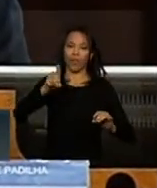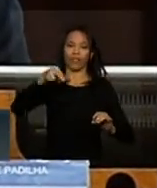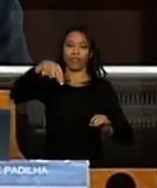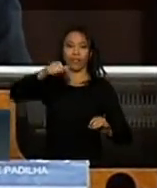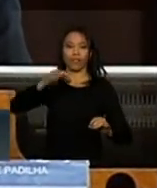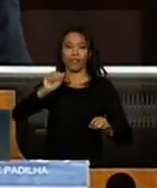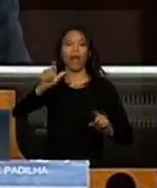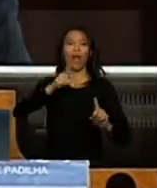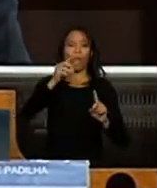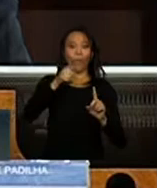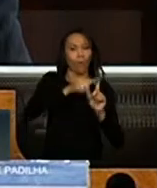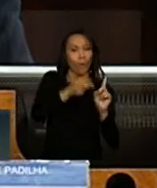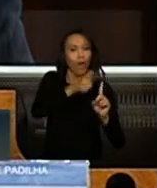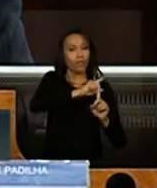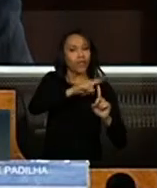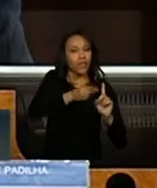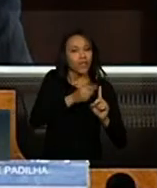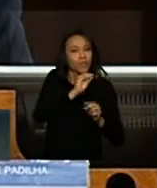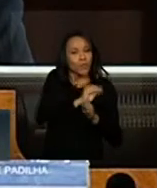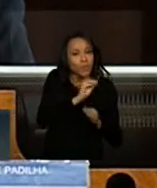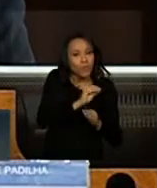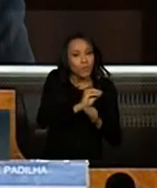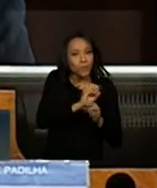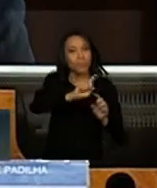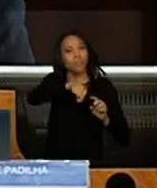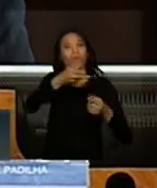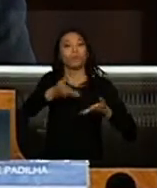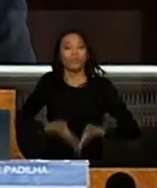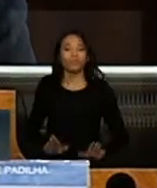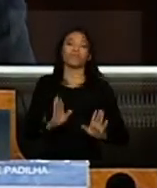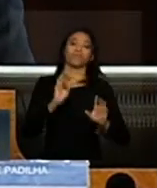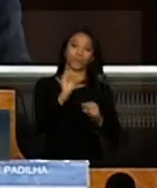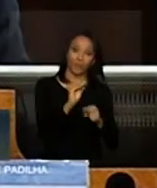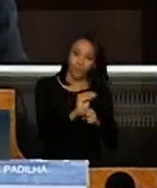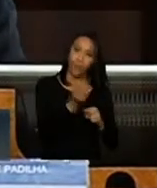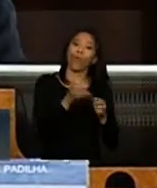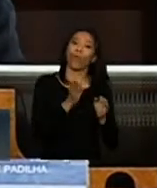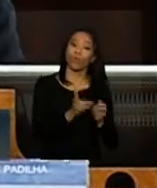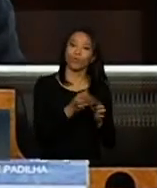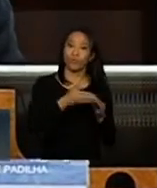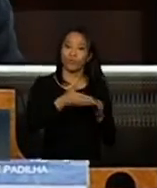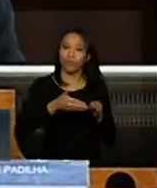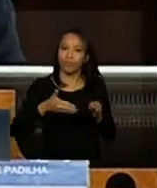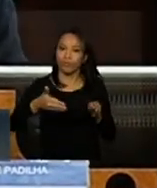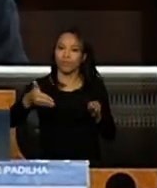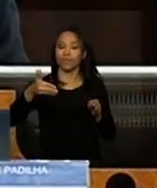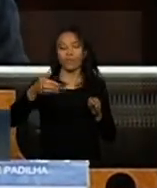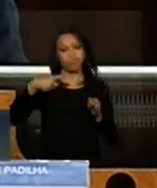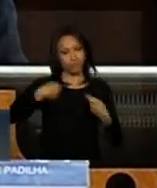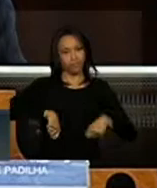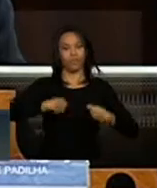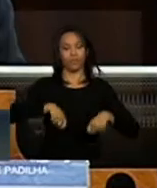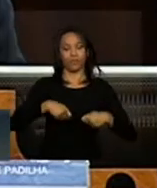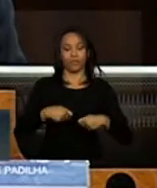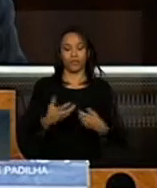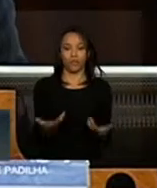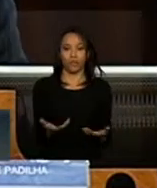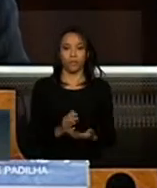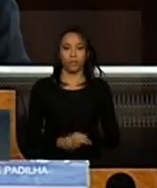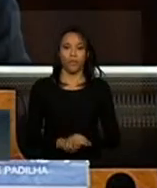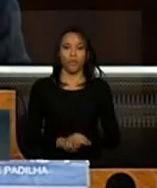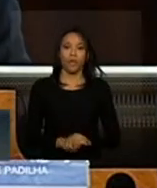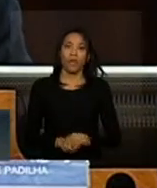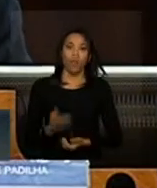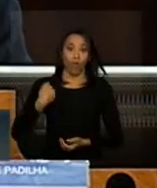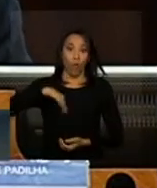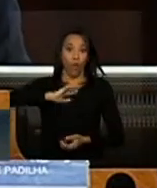ao parto e cuidados intensivos neonatais naquelas situações que forem necessárias. Então, o